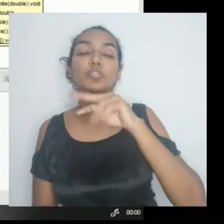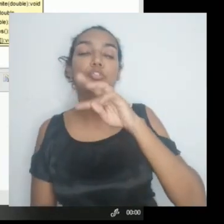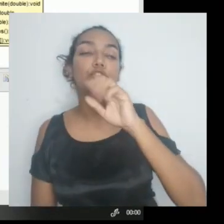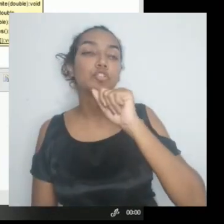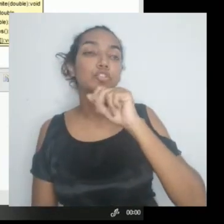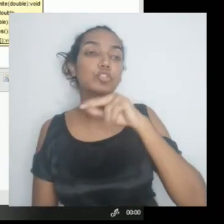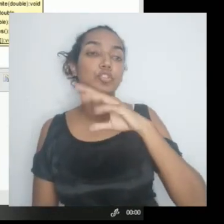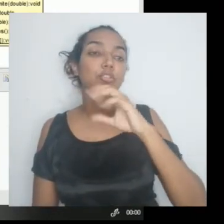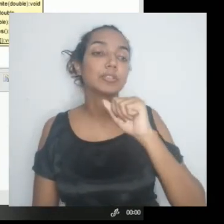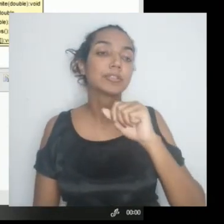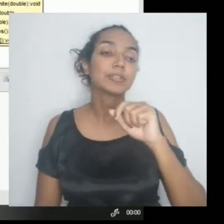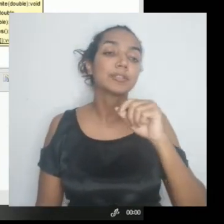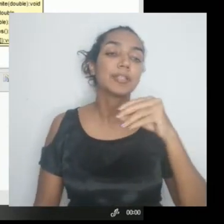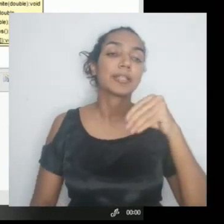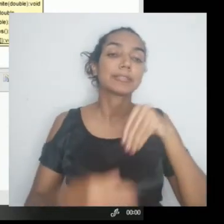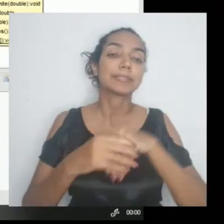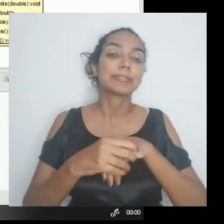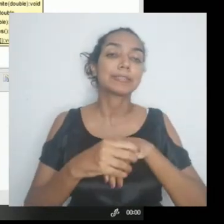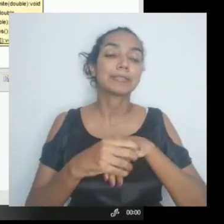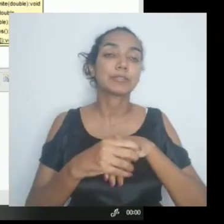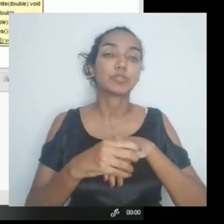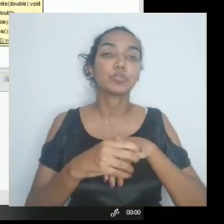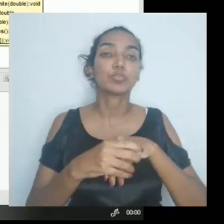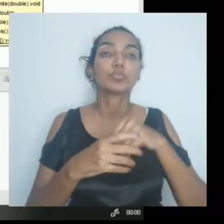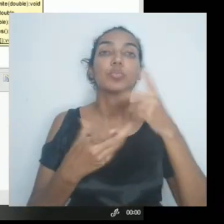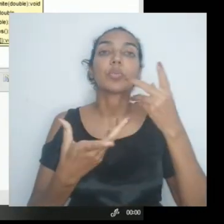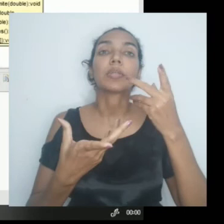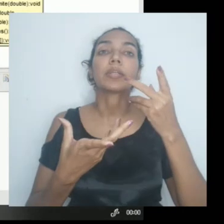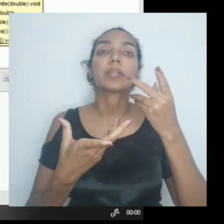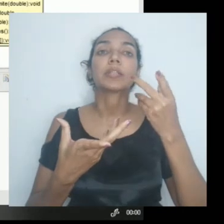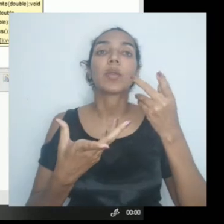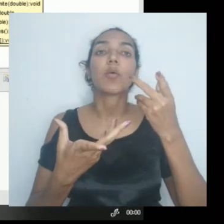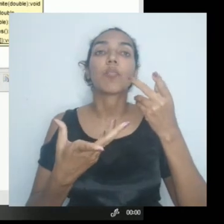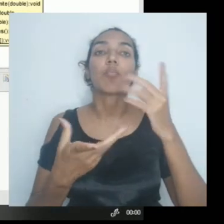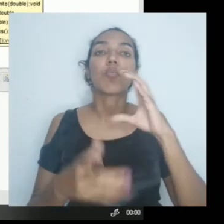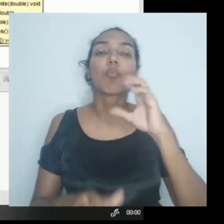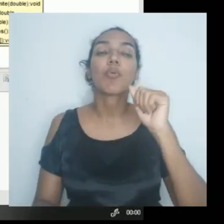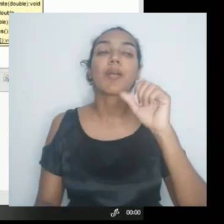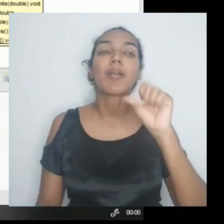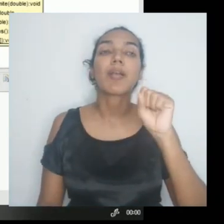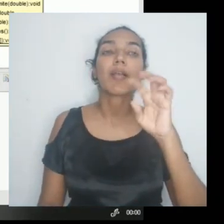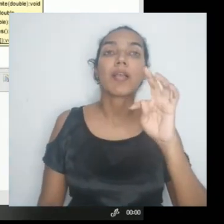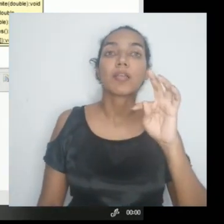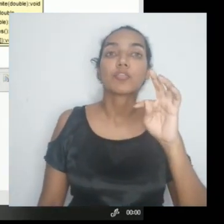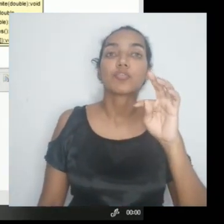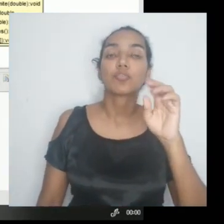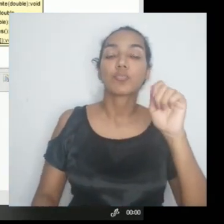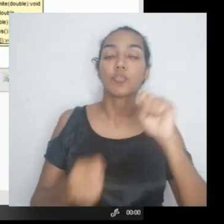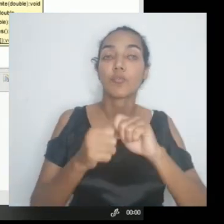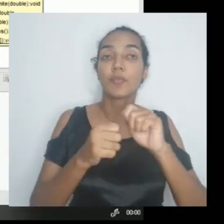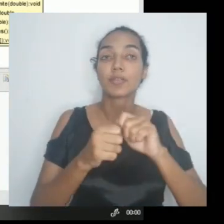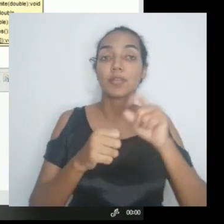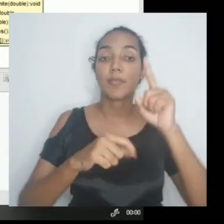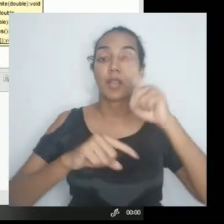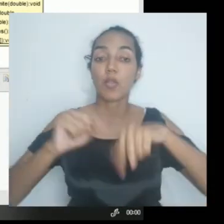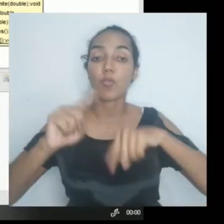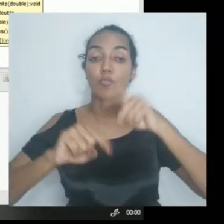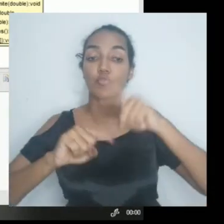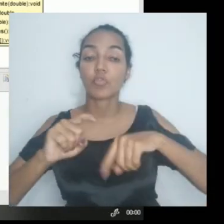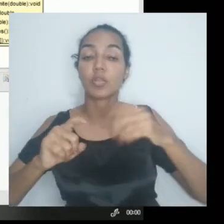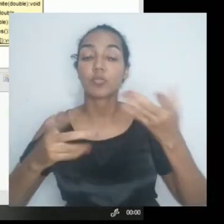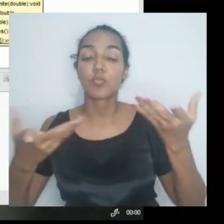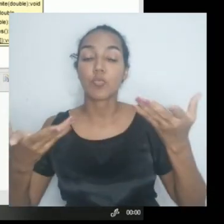o objeto de tal forma que esse objeto se comporte agora como uma conta, porque eu sei que ele é uma instância de conta. Parâmetro é